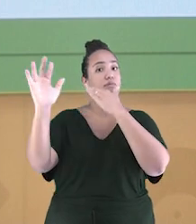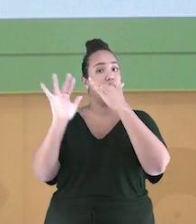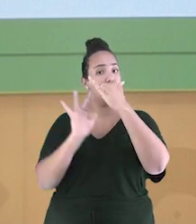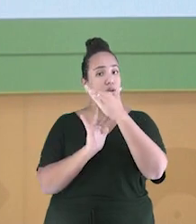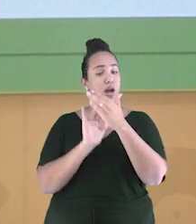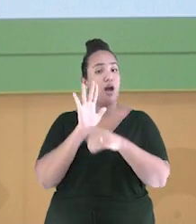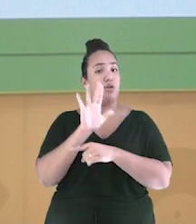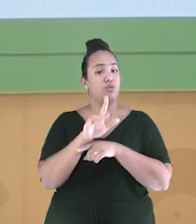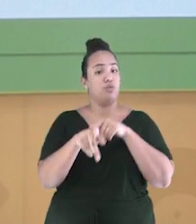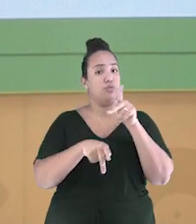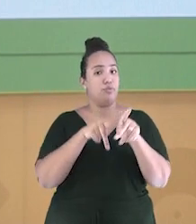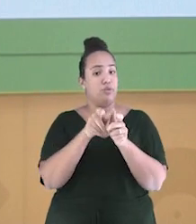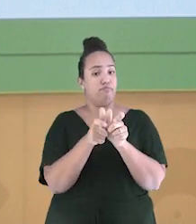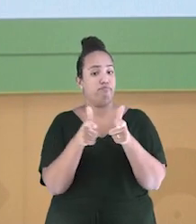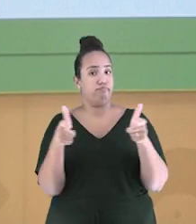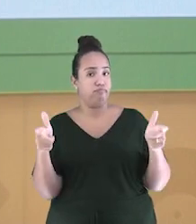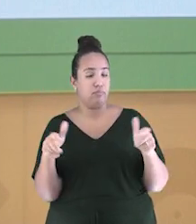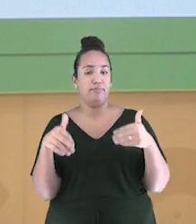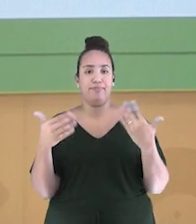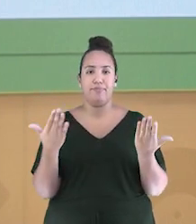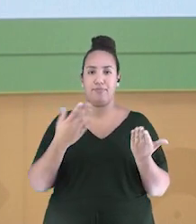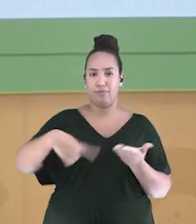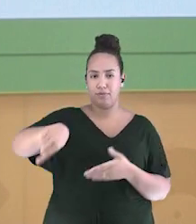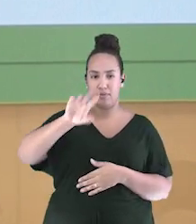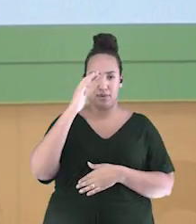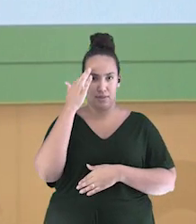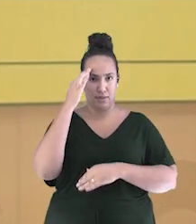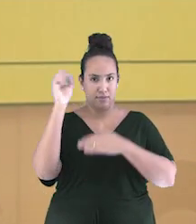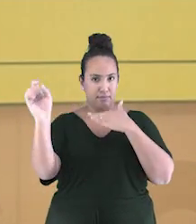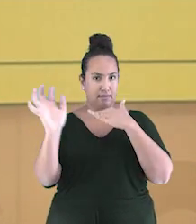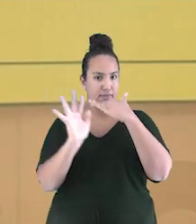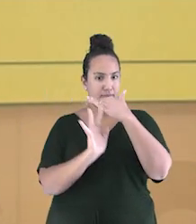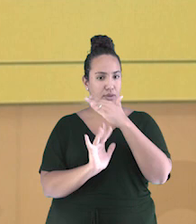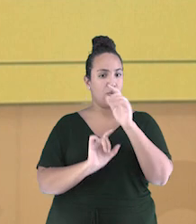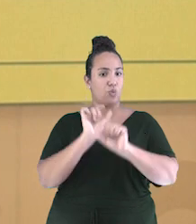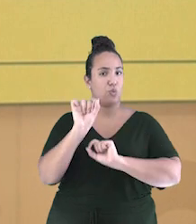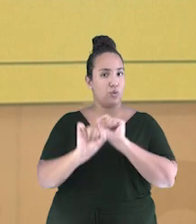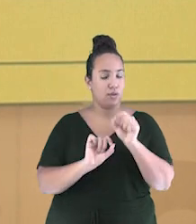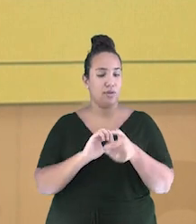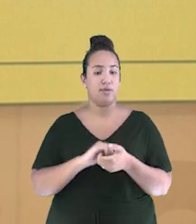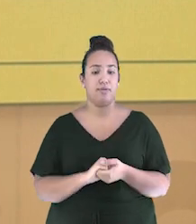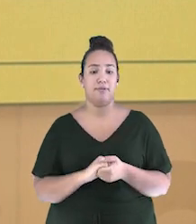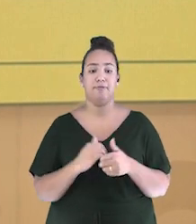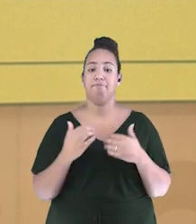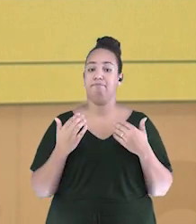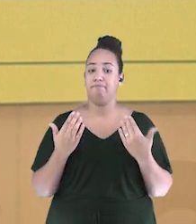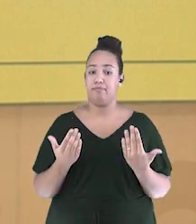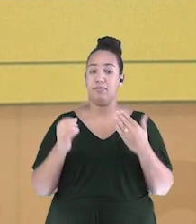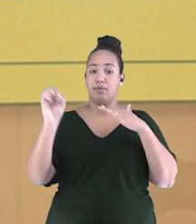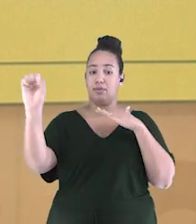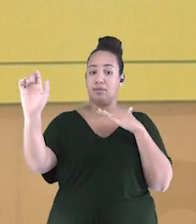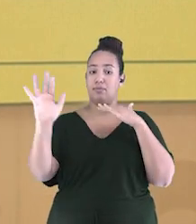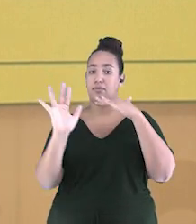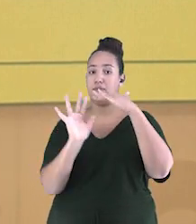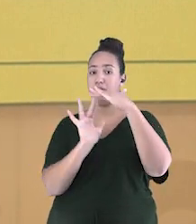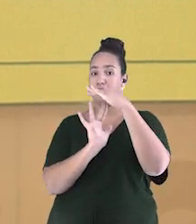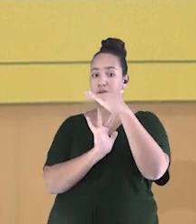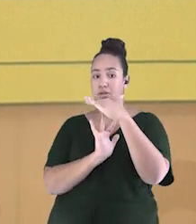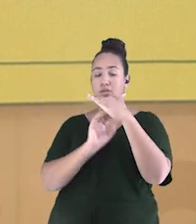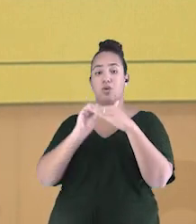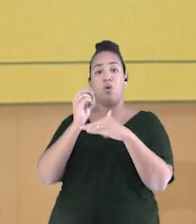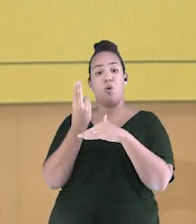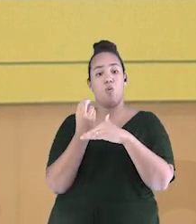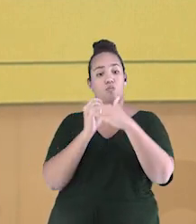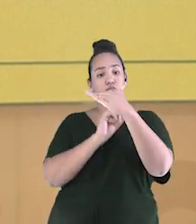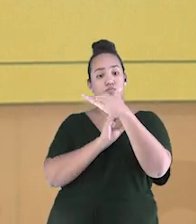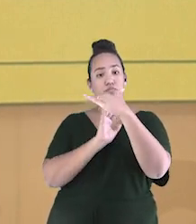da população. Vamos entender o que é migração? As migrações estão relacionadas à entrada ou saída